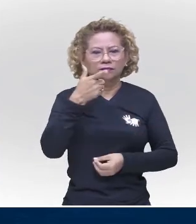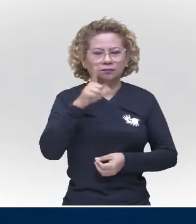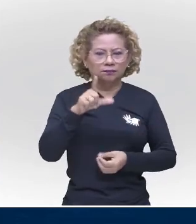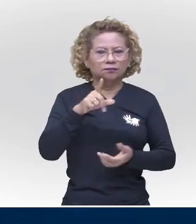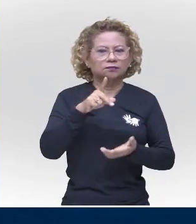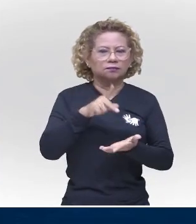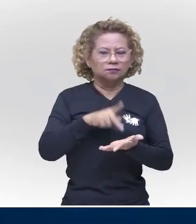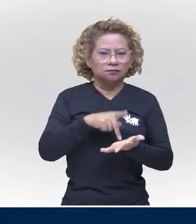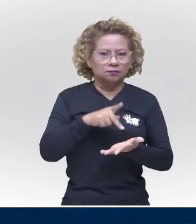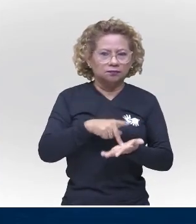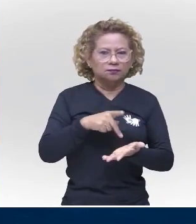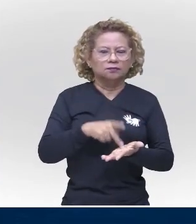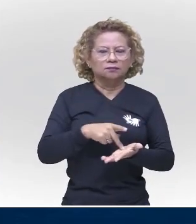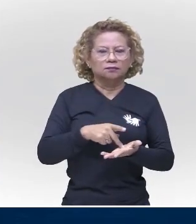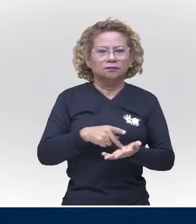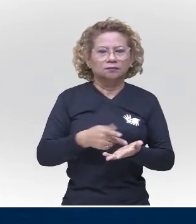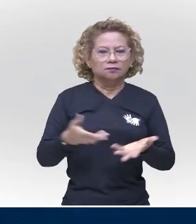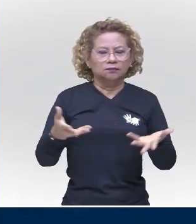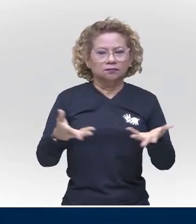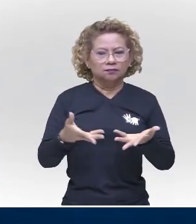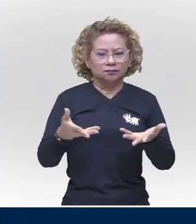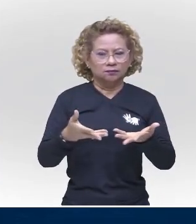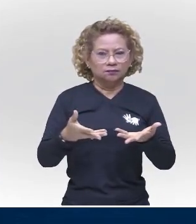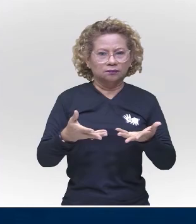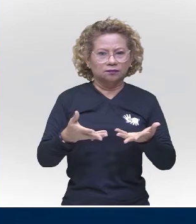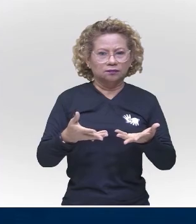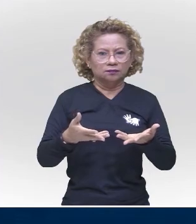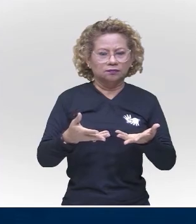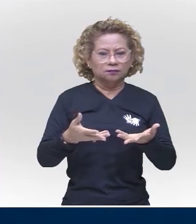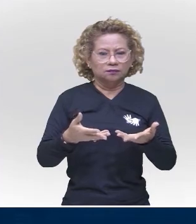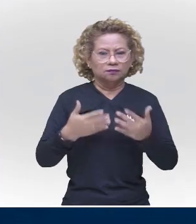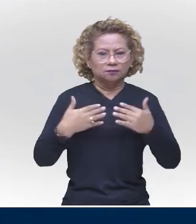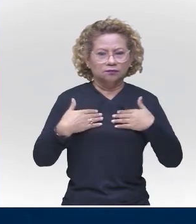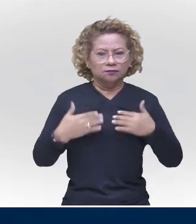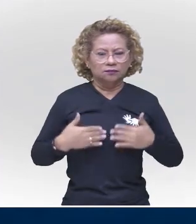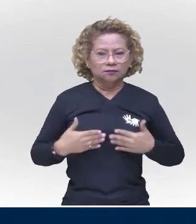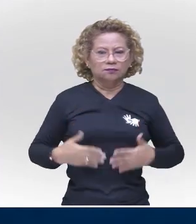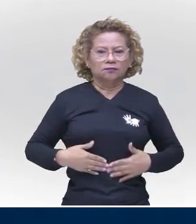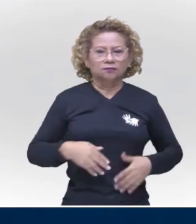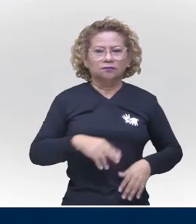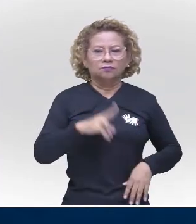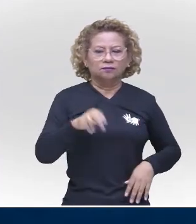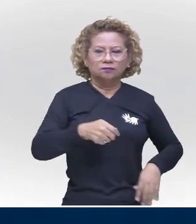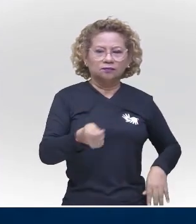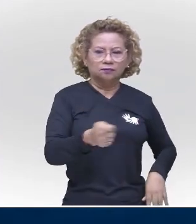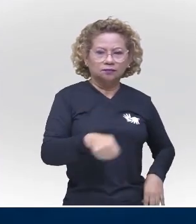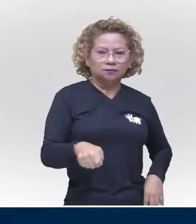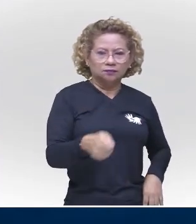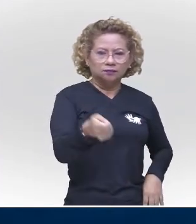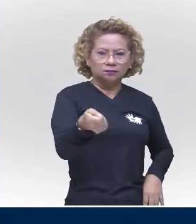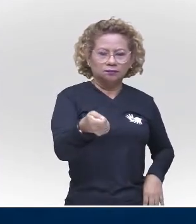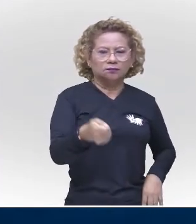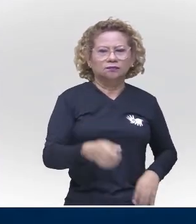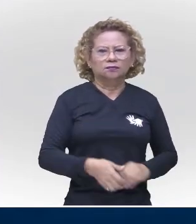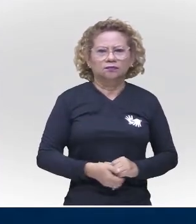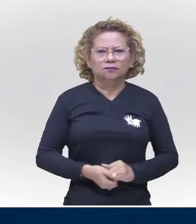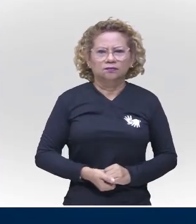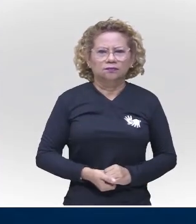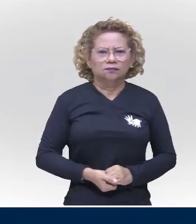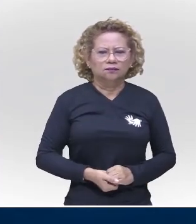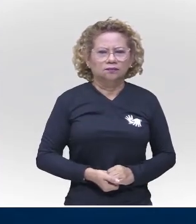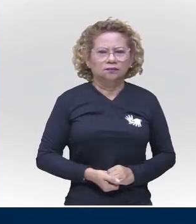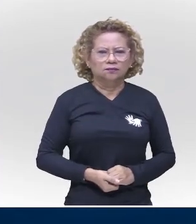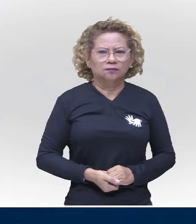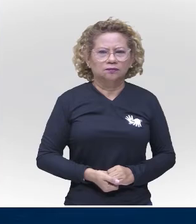já não uso mais o meu corpo, mas o florete. Podemos passar novamente os